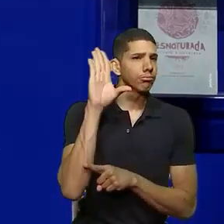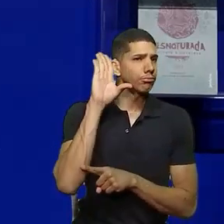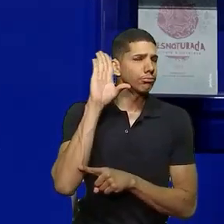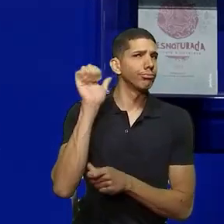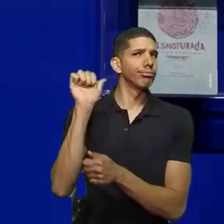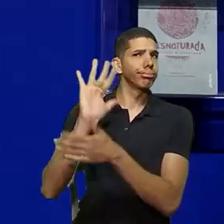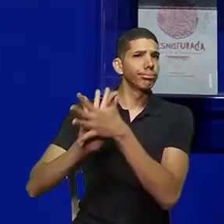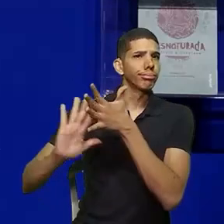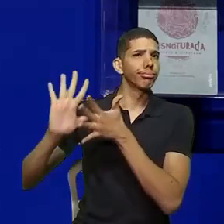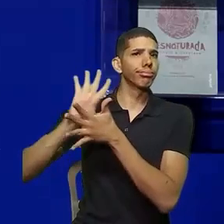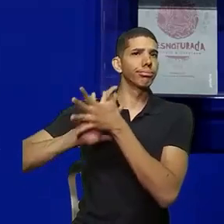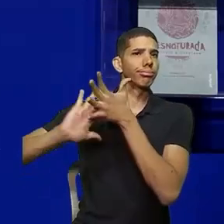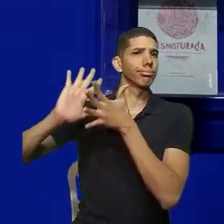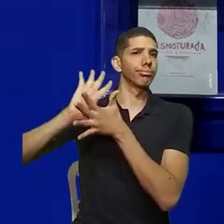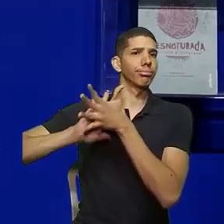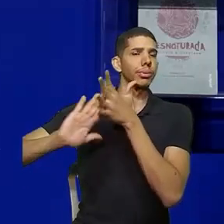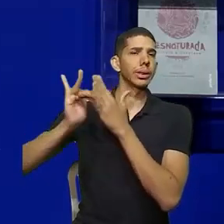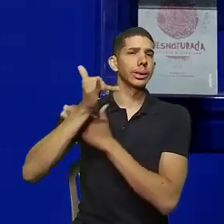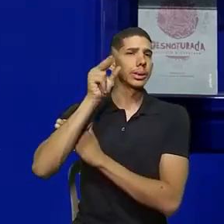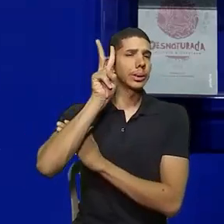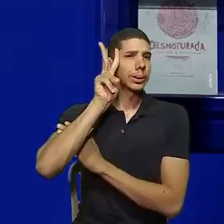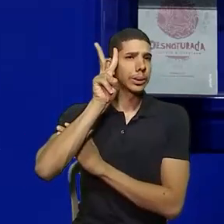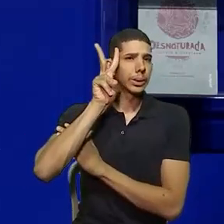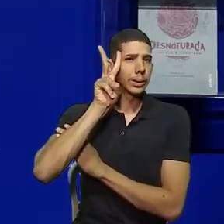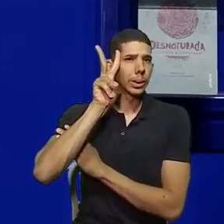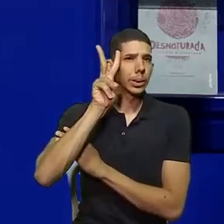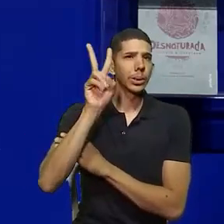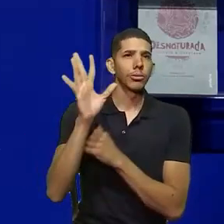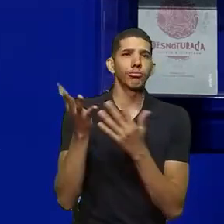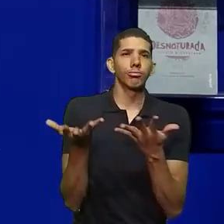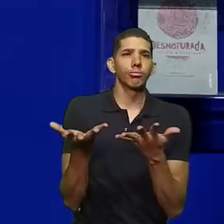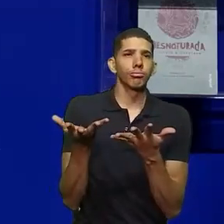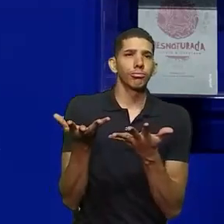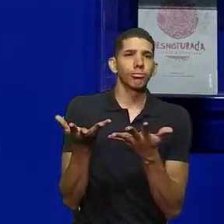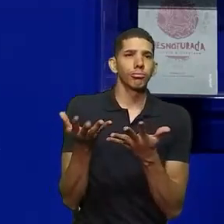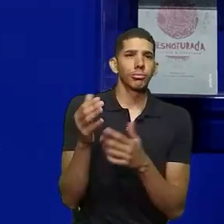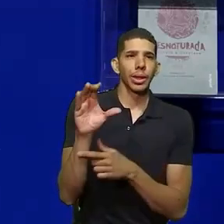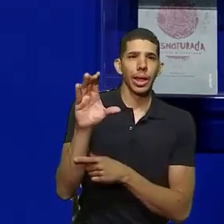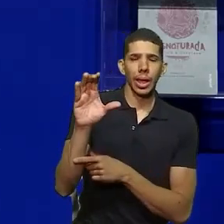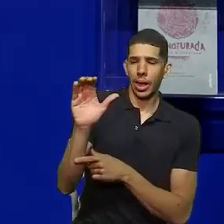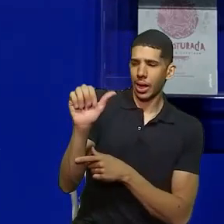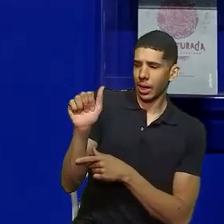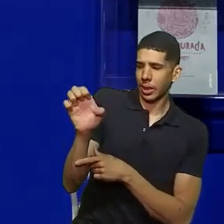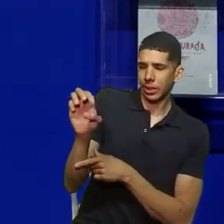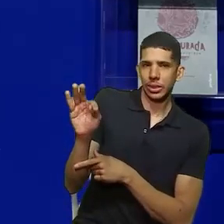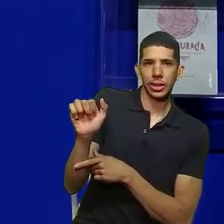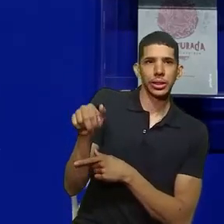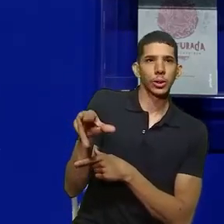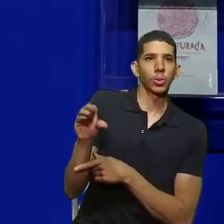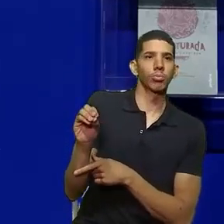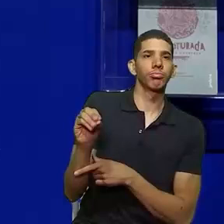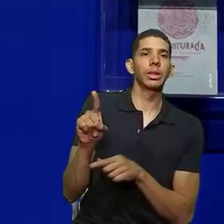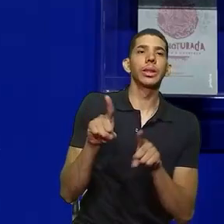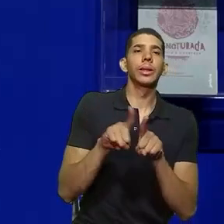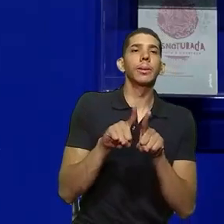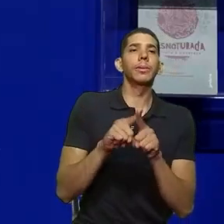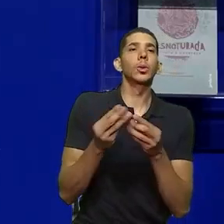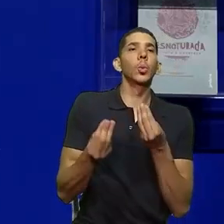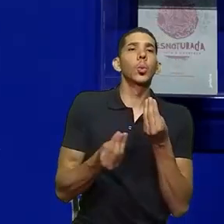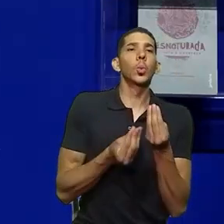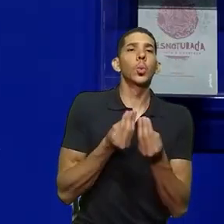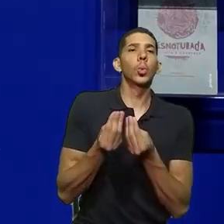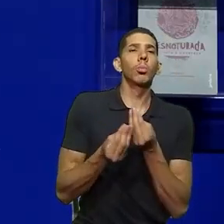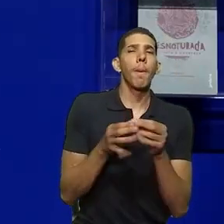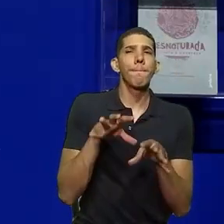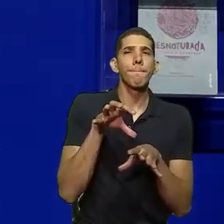tio Caetano, ela não estava só escutando. De certa forma, ela estava também assuntando uma vida ali que o